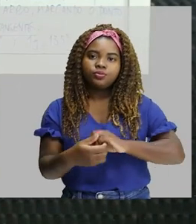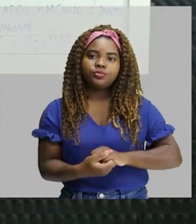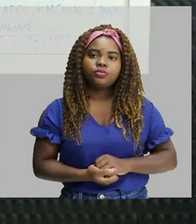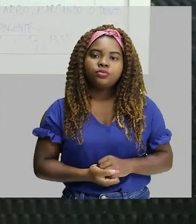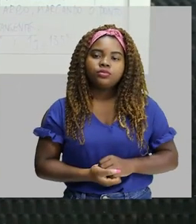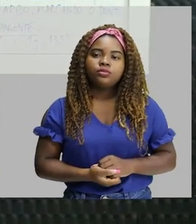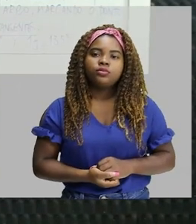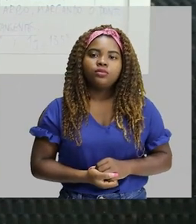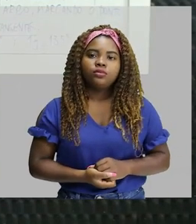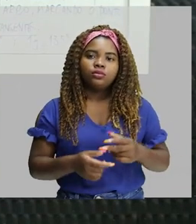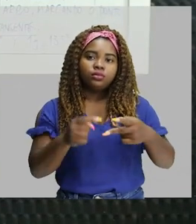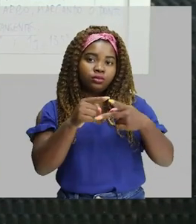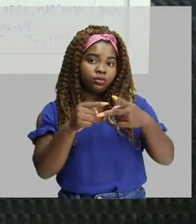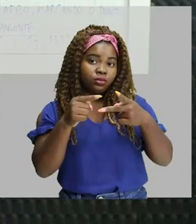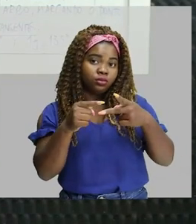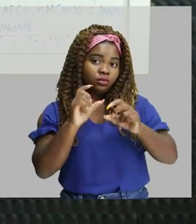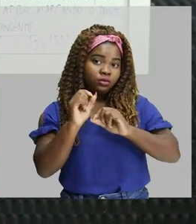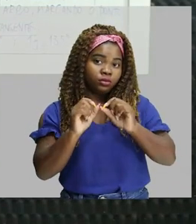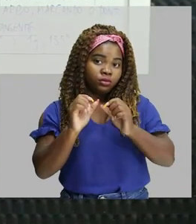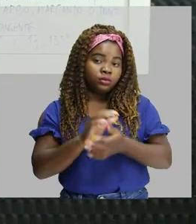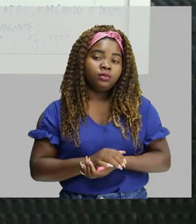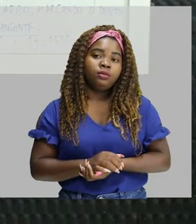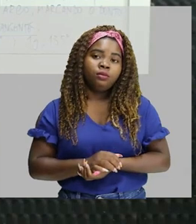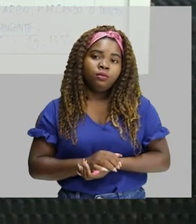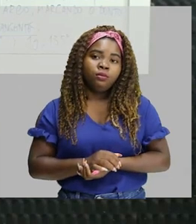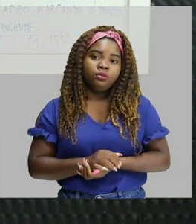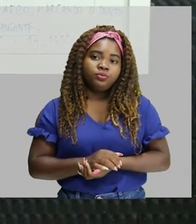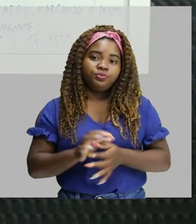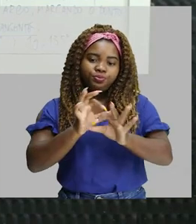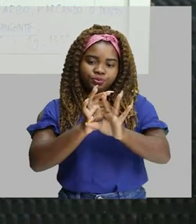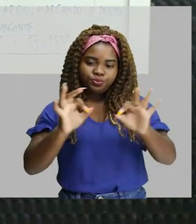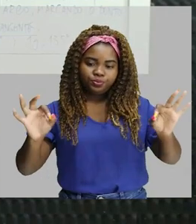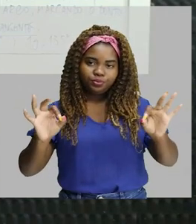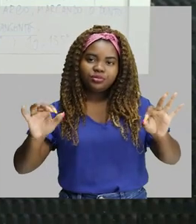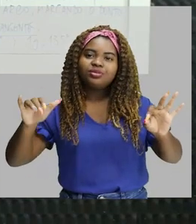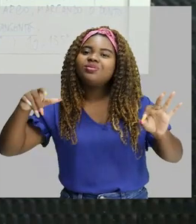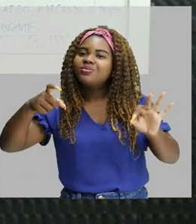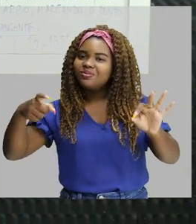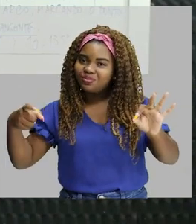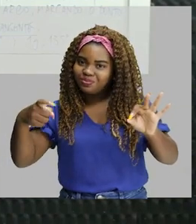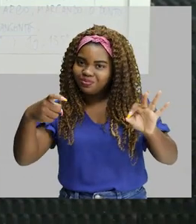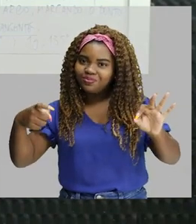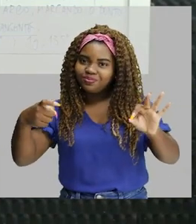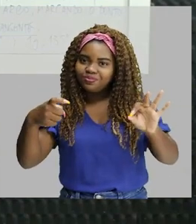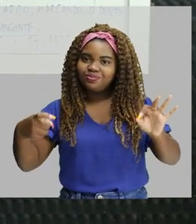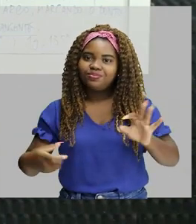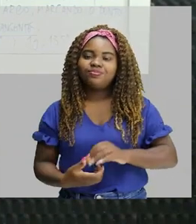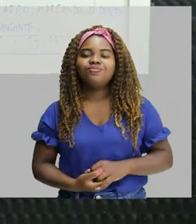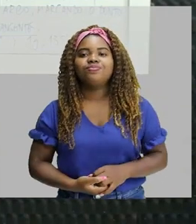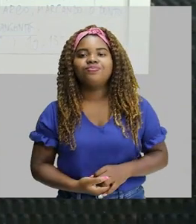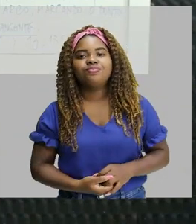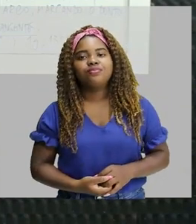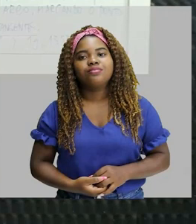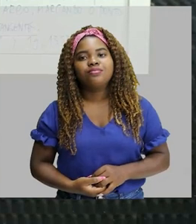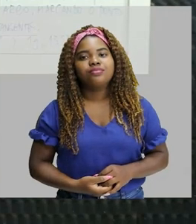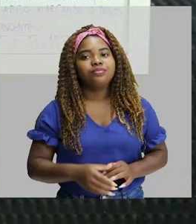eu pego esse ângulo e vou buscar o quê Vou buscar o valor dele no eixo X tá o eixo X que é o